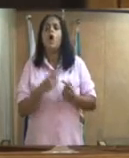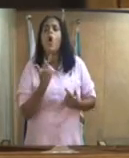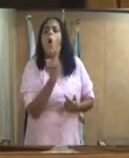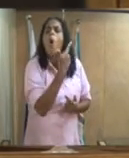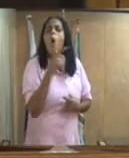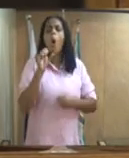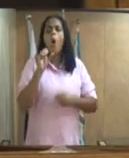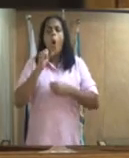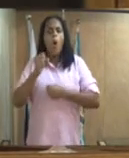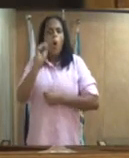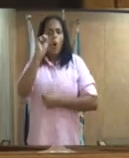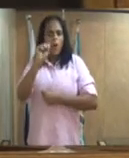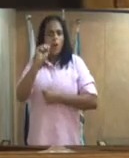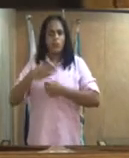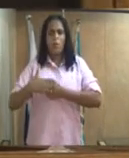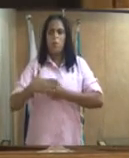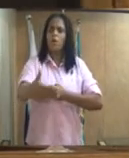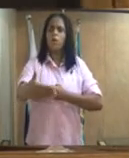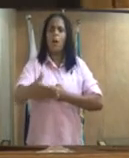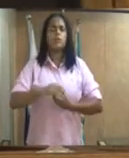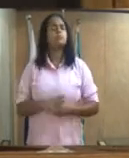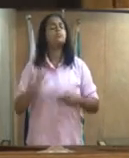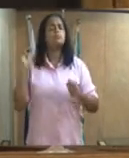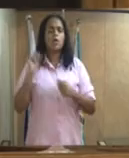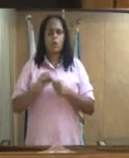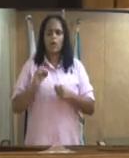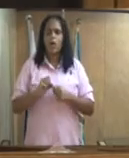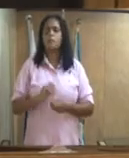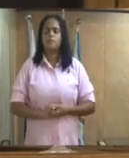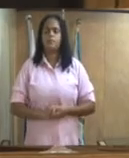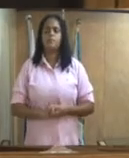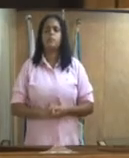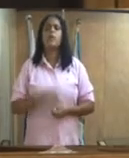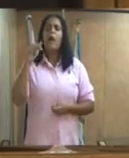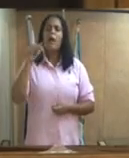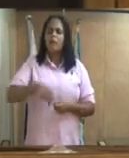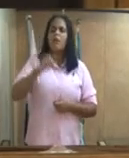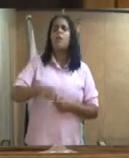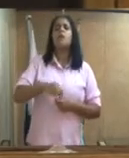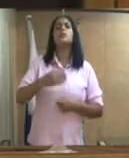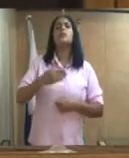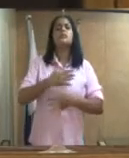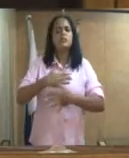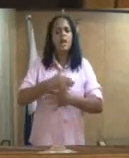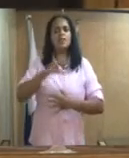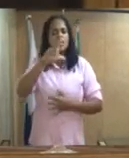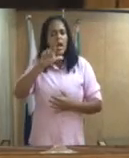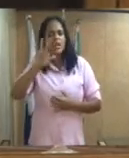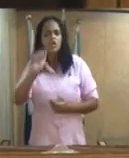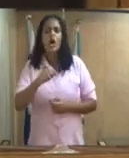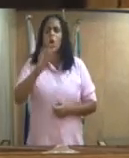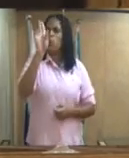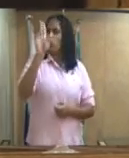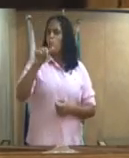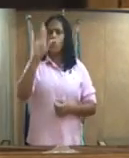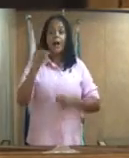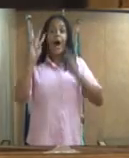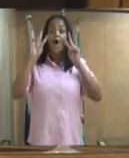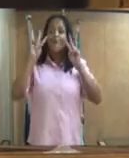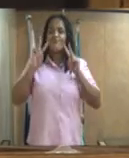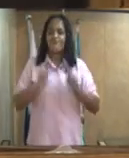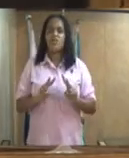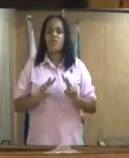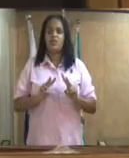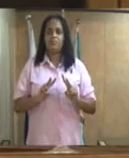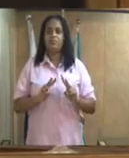nos oito mandatos que tem em Duque de Caxias, jamais viu, por parte